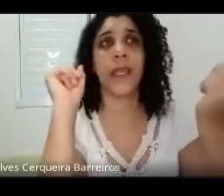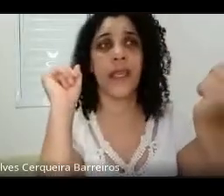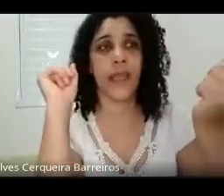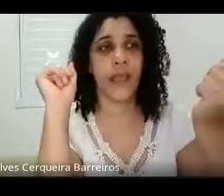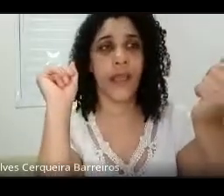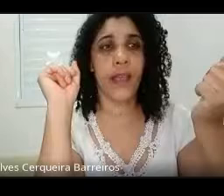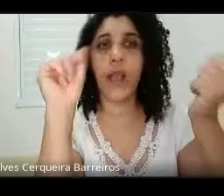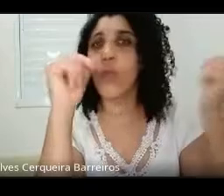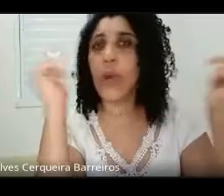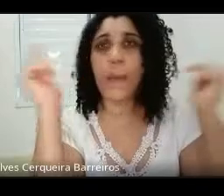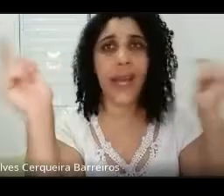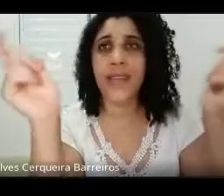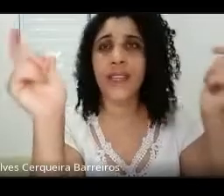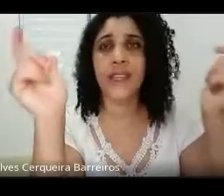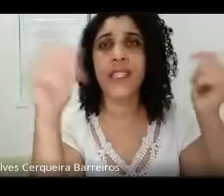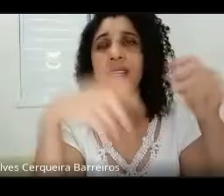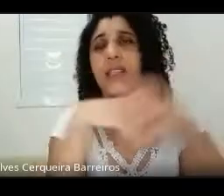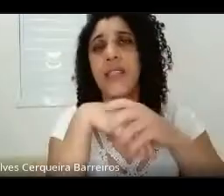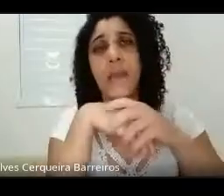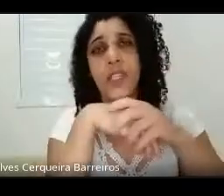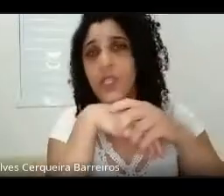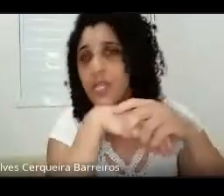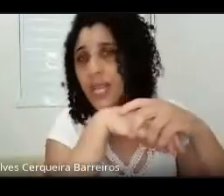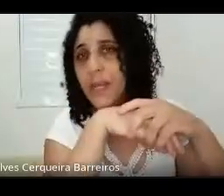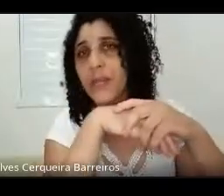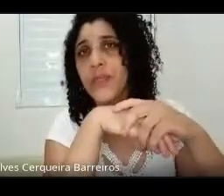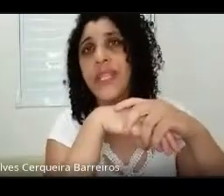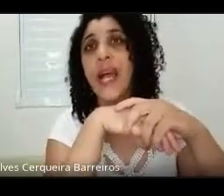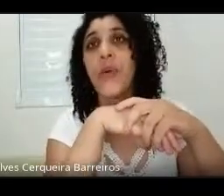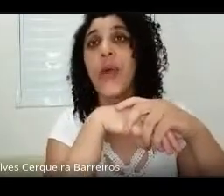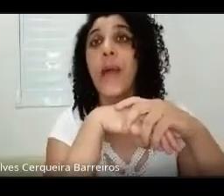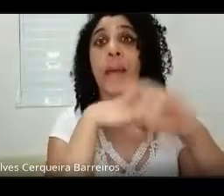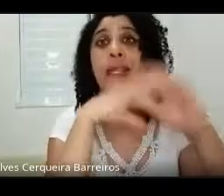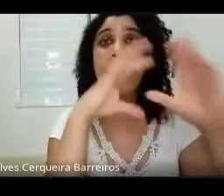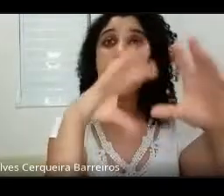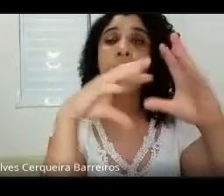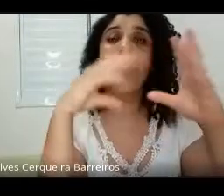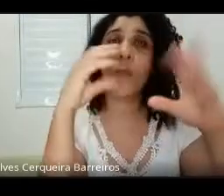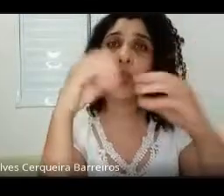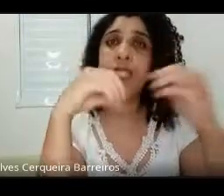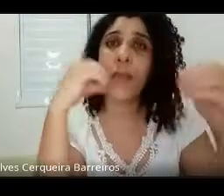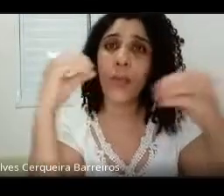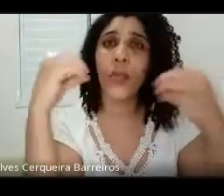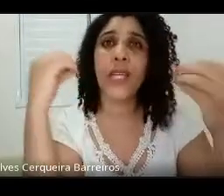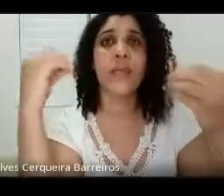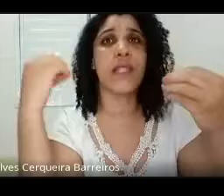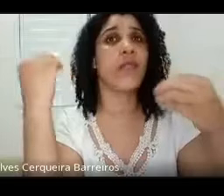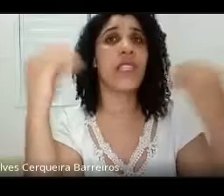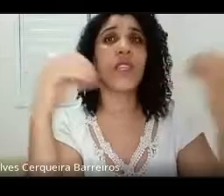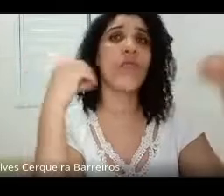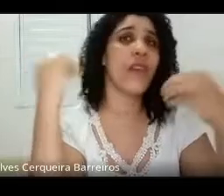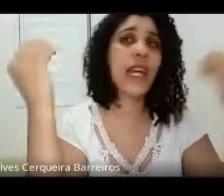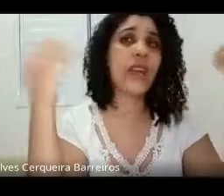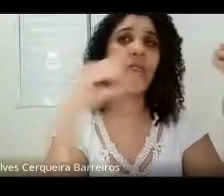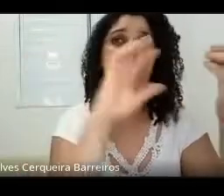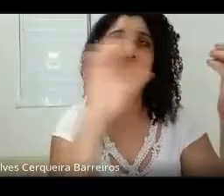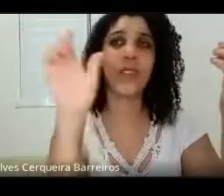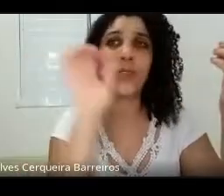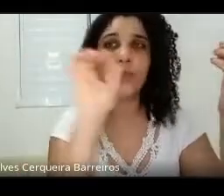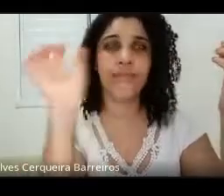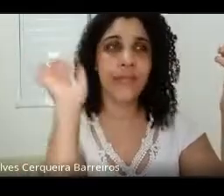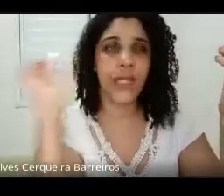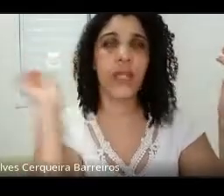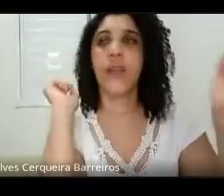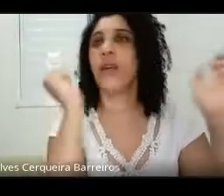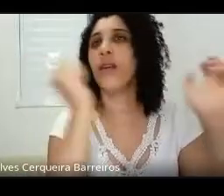lugares, alguma palavra que você de repente não saiba o sinal, mas assim, coisas bem pontuais mesmo. Você não vai ficar